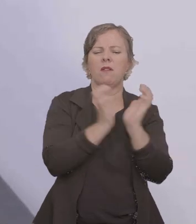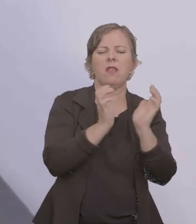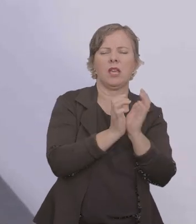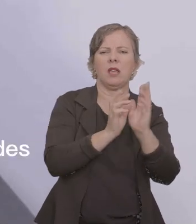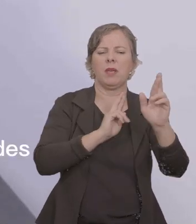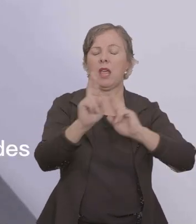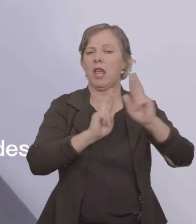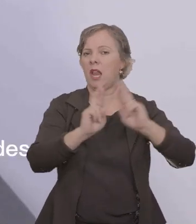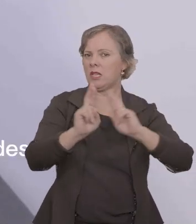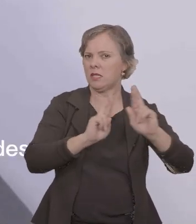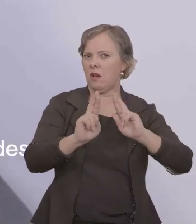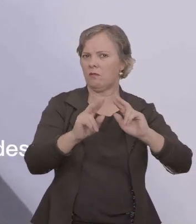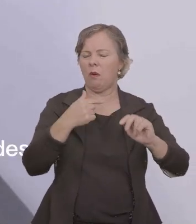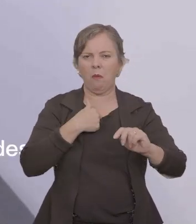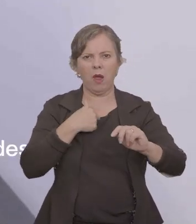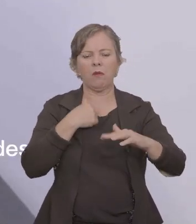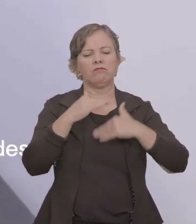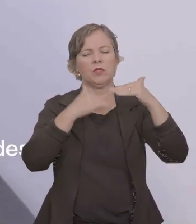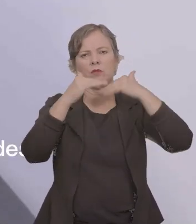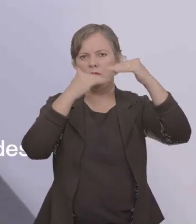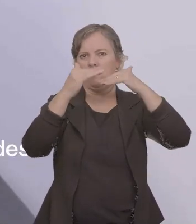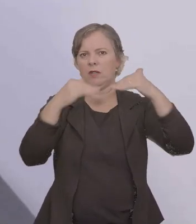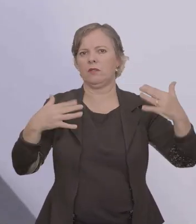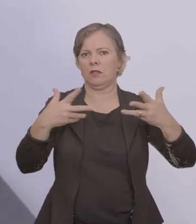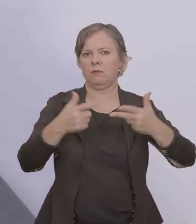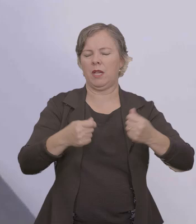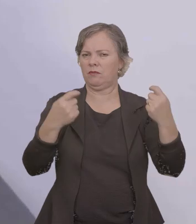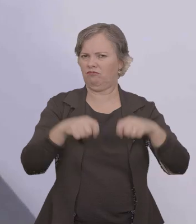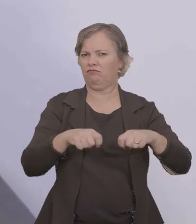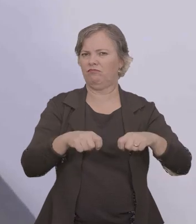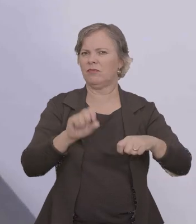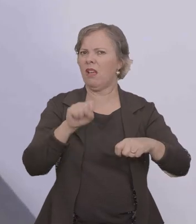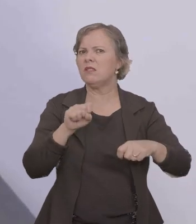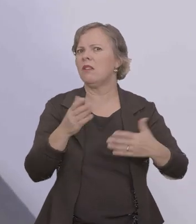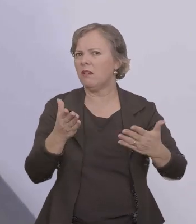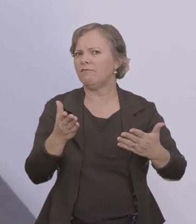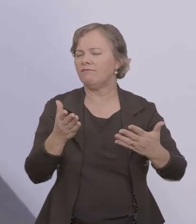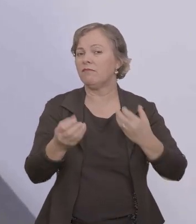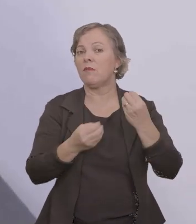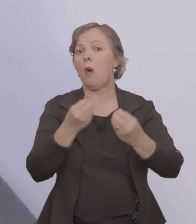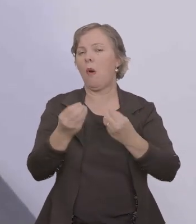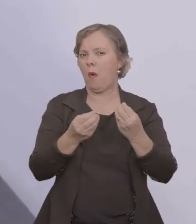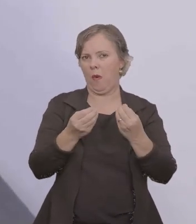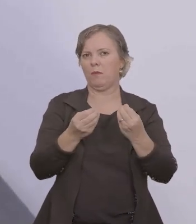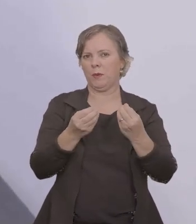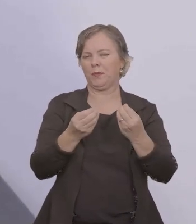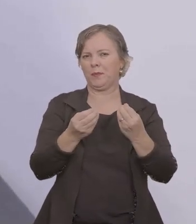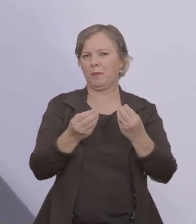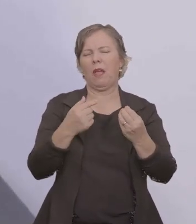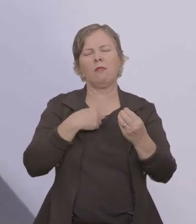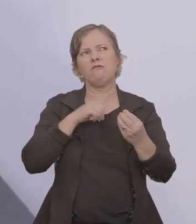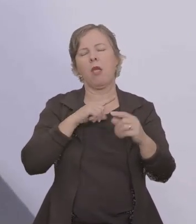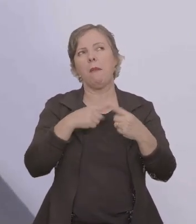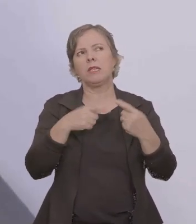interpessoal. Então será que eu estou desenvolvendo essas habilidades, essas competências? Né? Como que, até mesmo eu tenho,